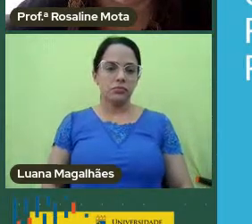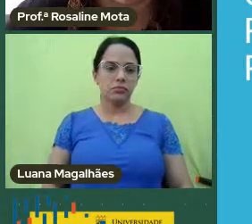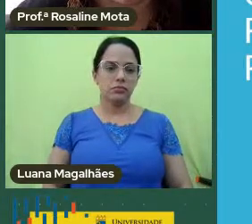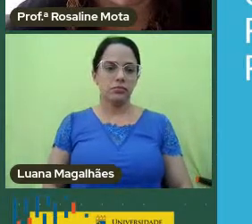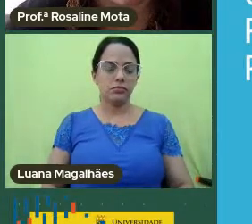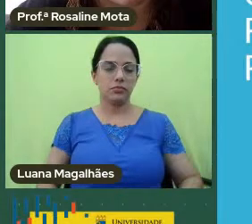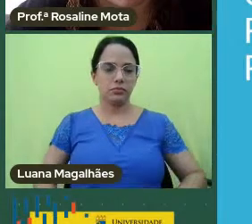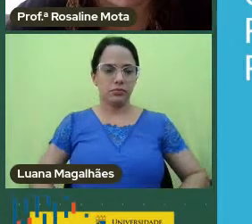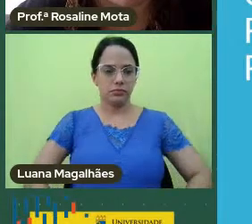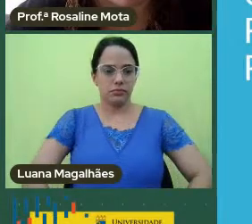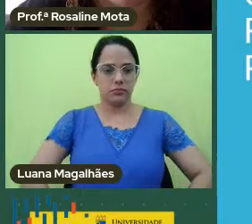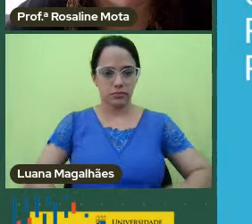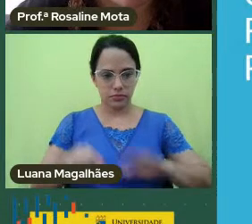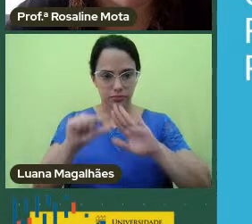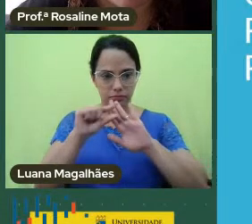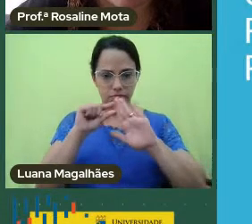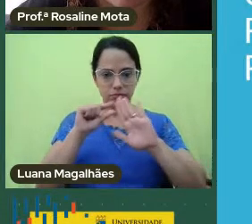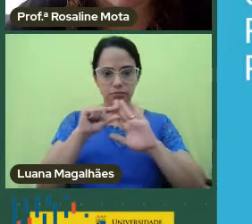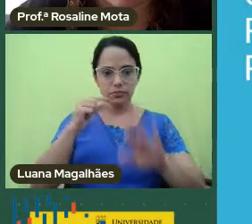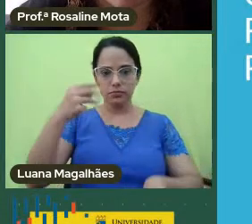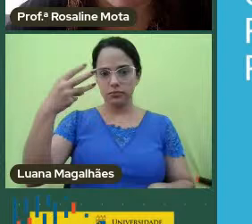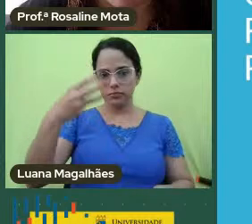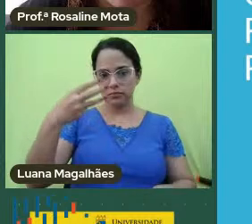no artigo 3º, está